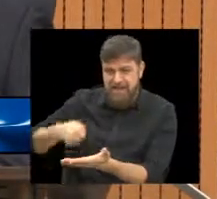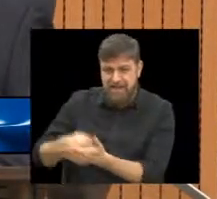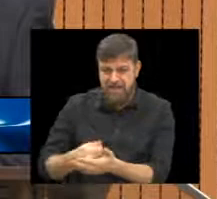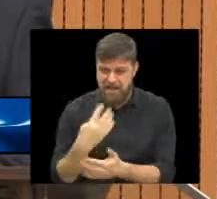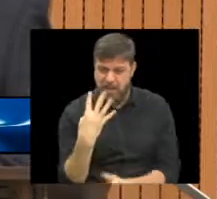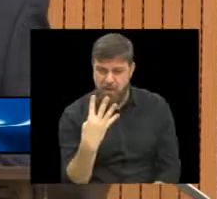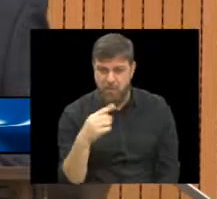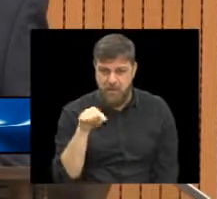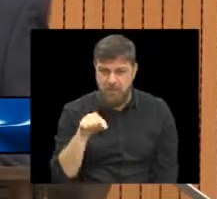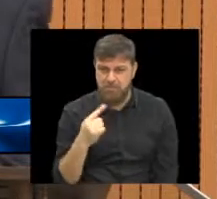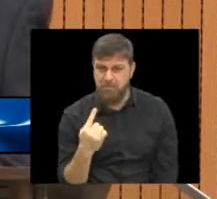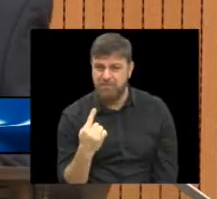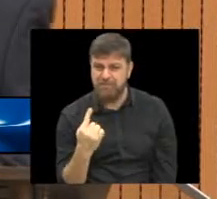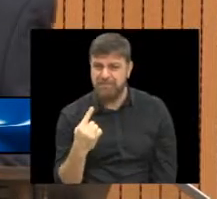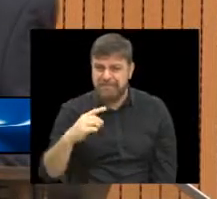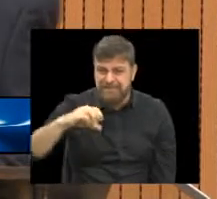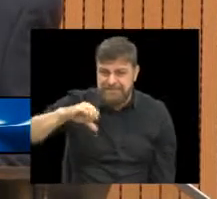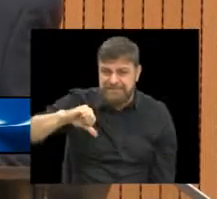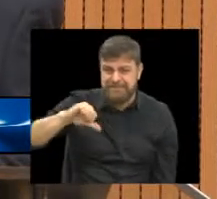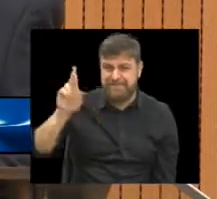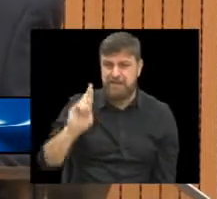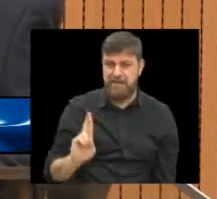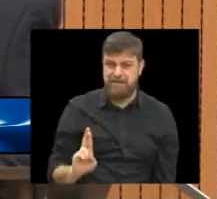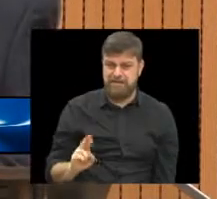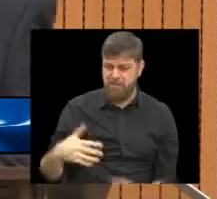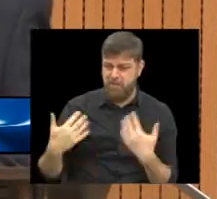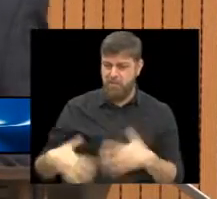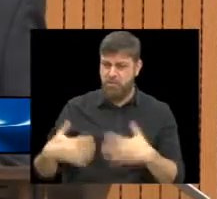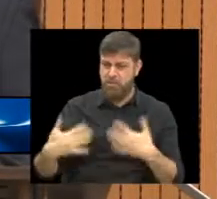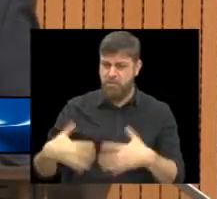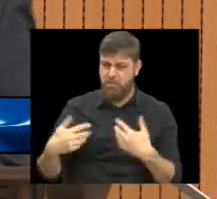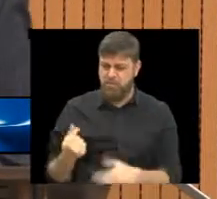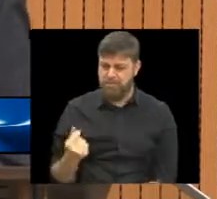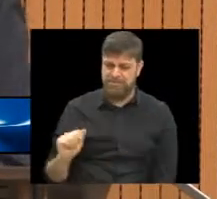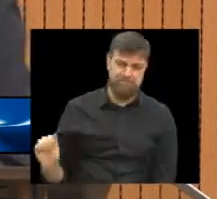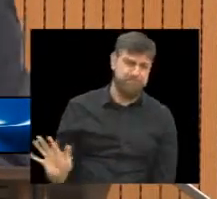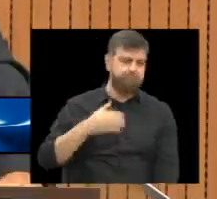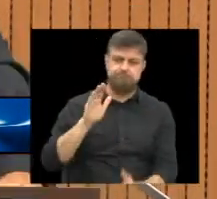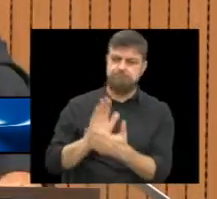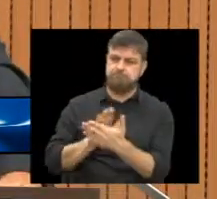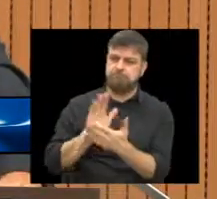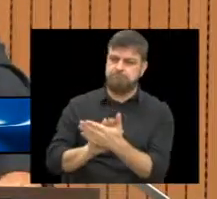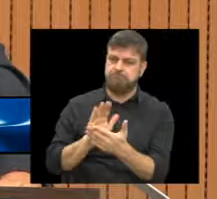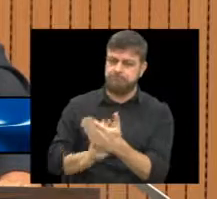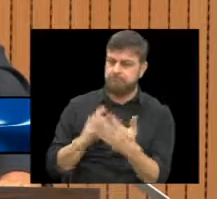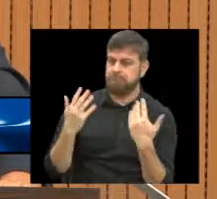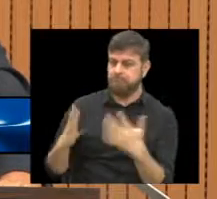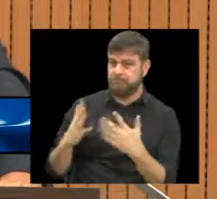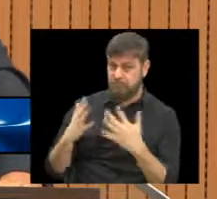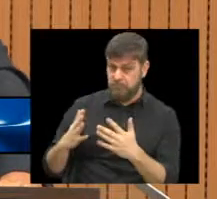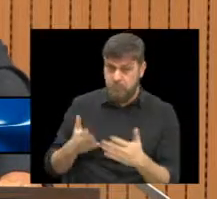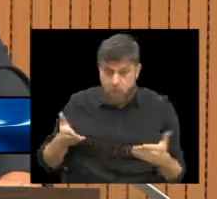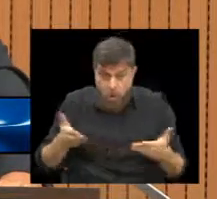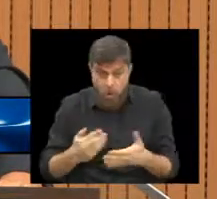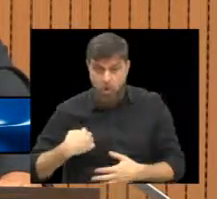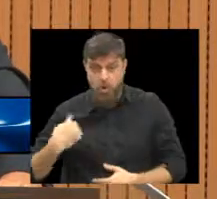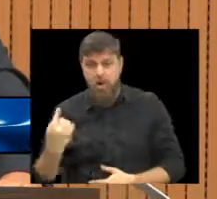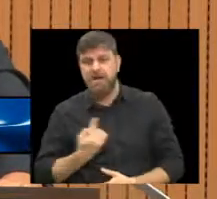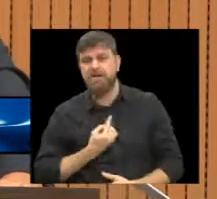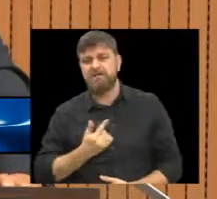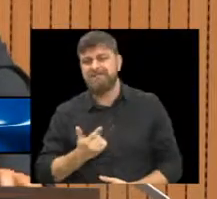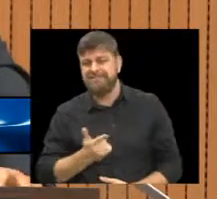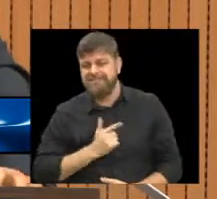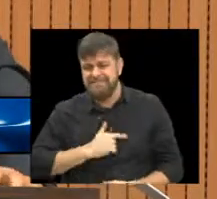R$ 4,07, R$ 4,12, até R$ 4,15 o litro da gasolina. Nós temos hoje